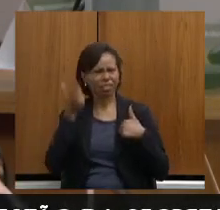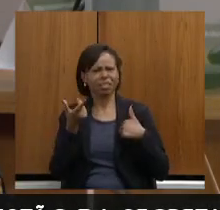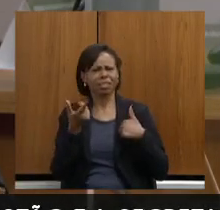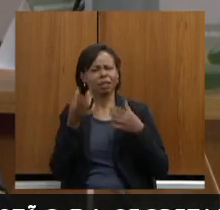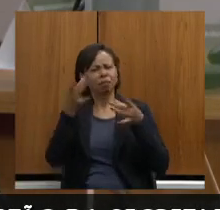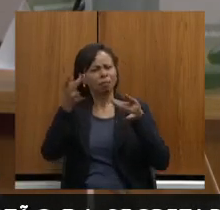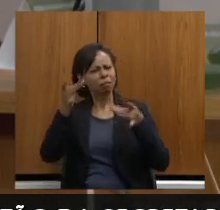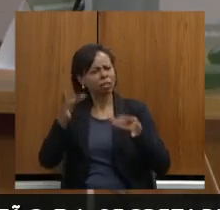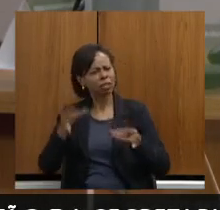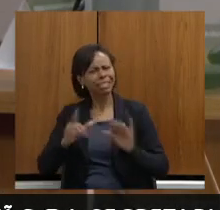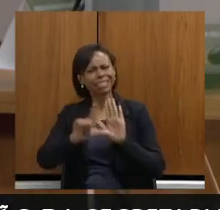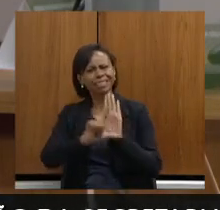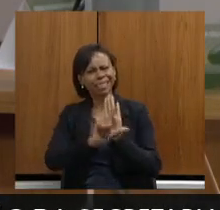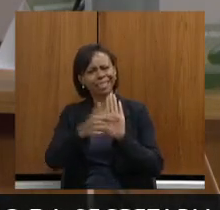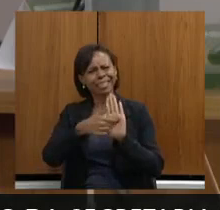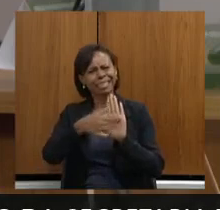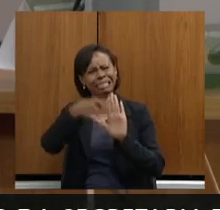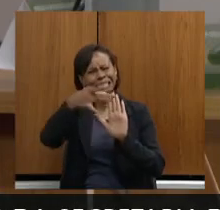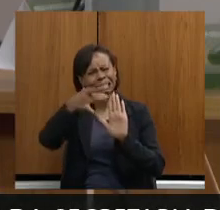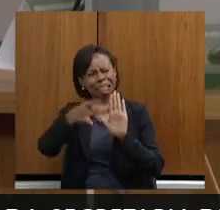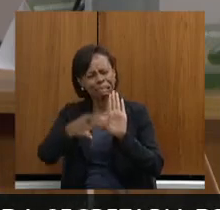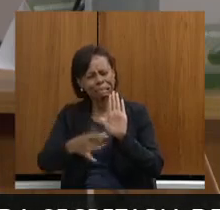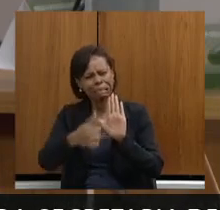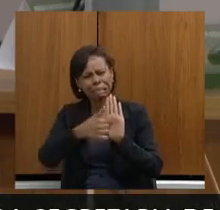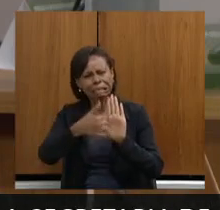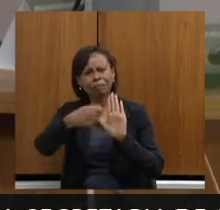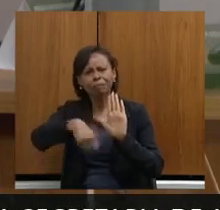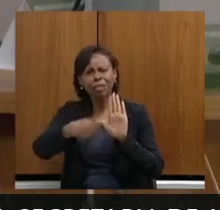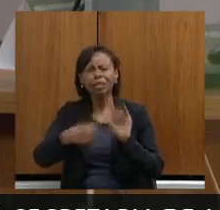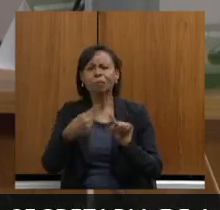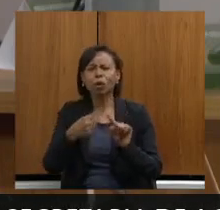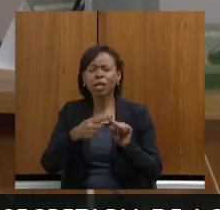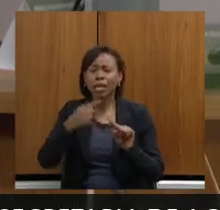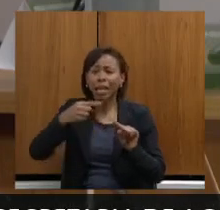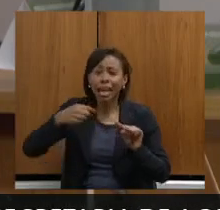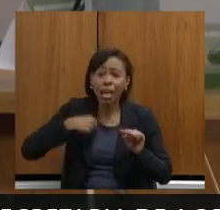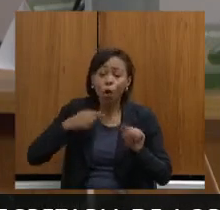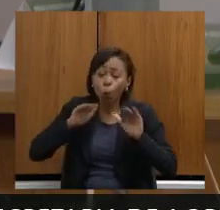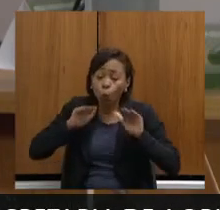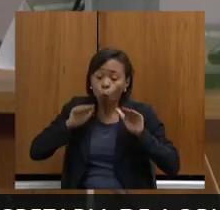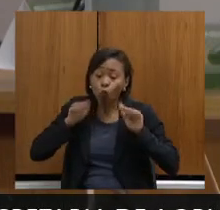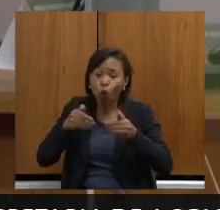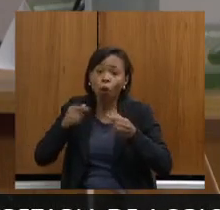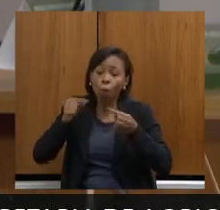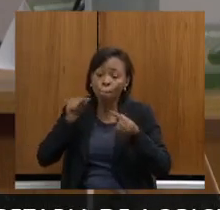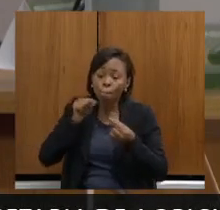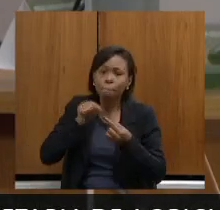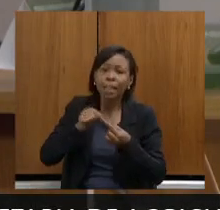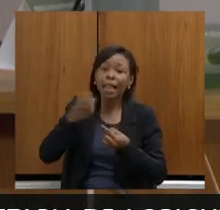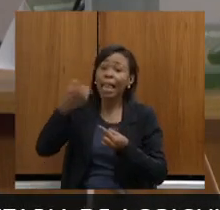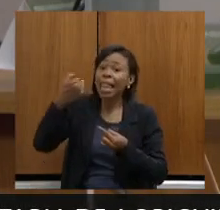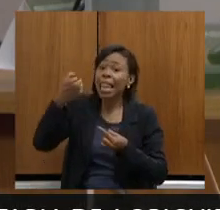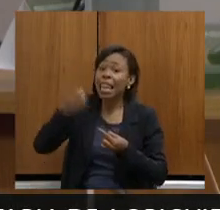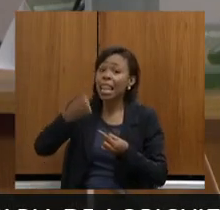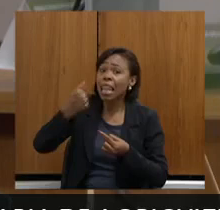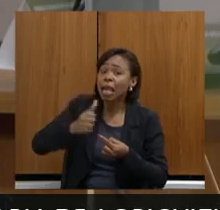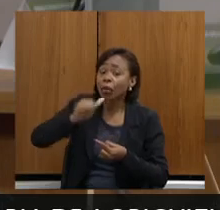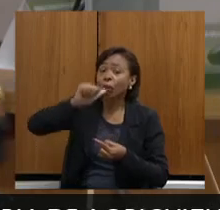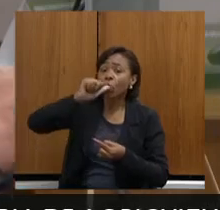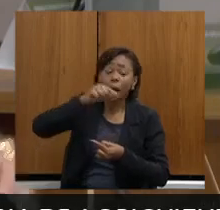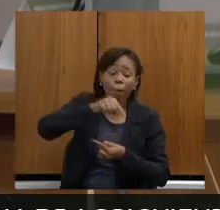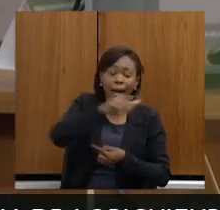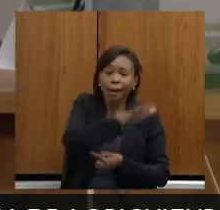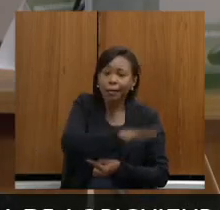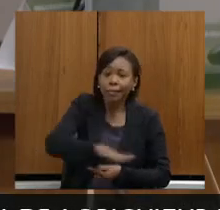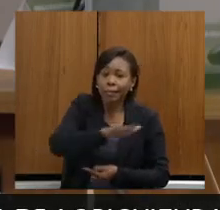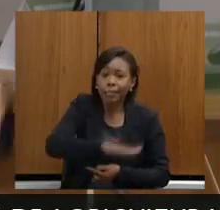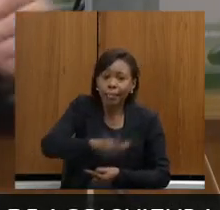nessa legislação porque o meu objetivo é o leite de bebida é o leite para as crianças é tomarem